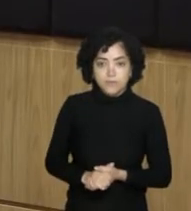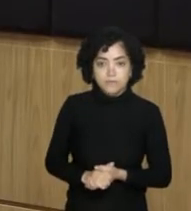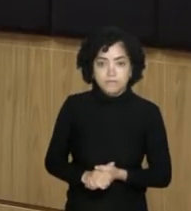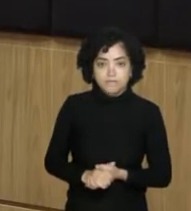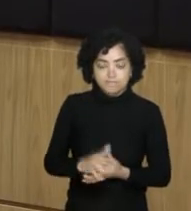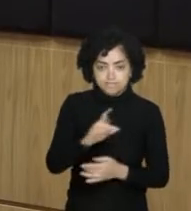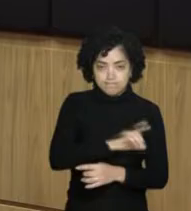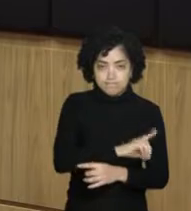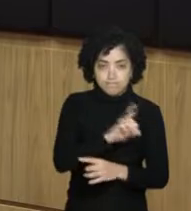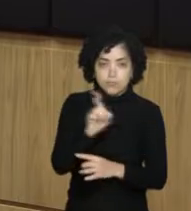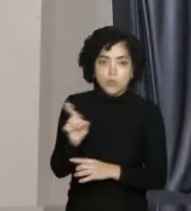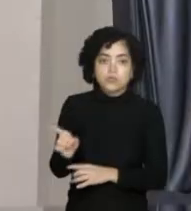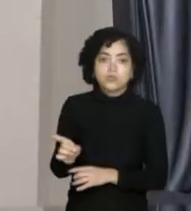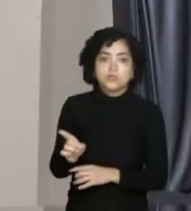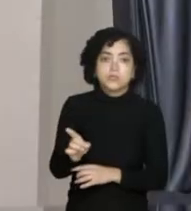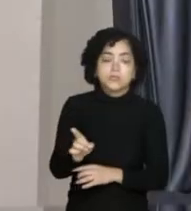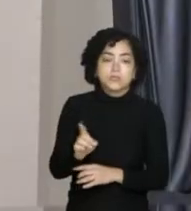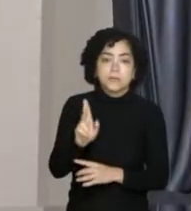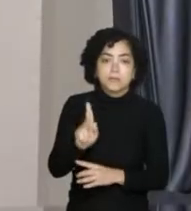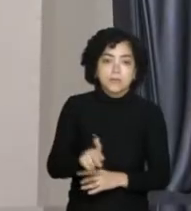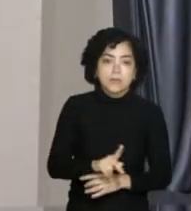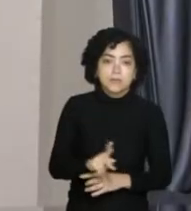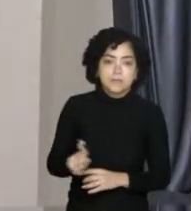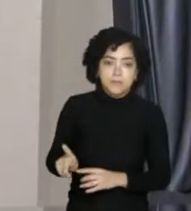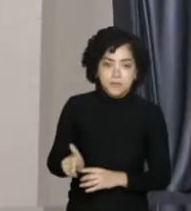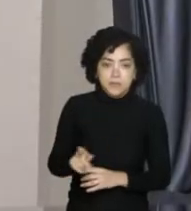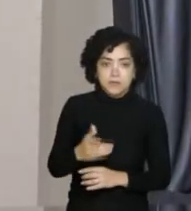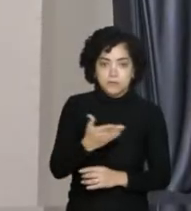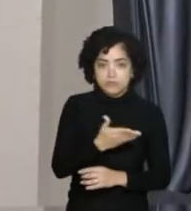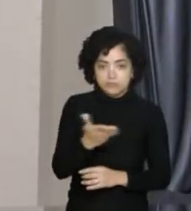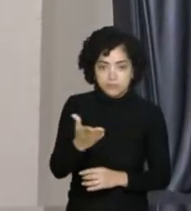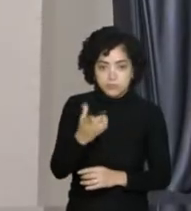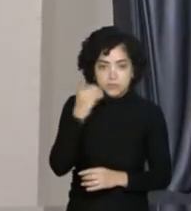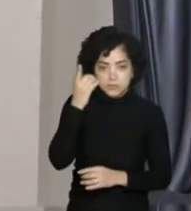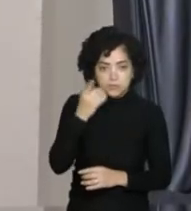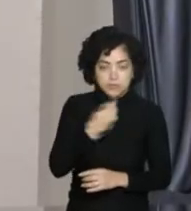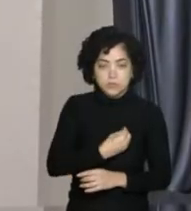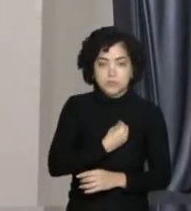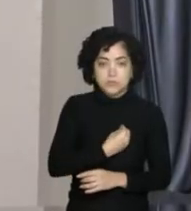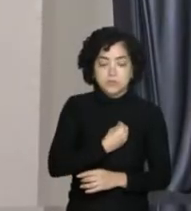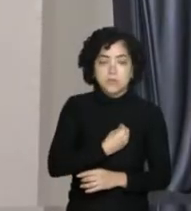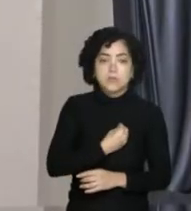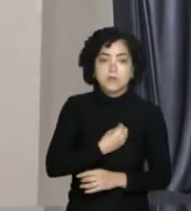dia, presidente, padre Balduceira, deputados que já estão aqui, os nossos